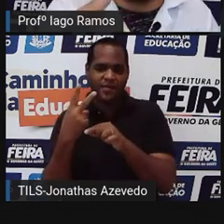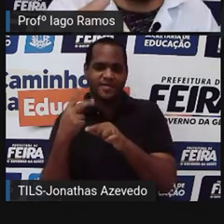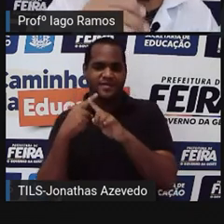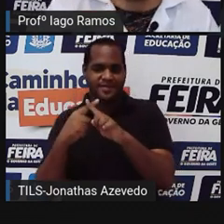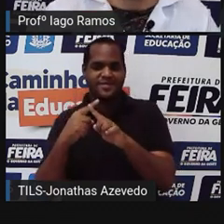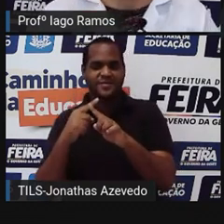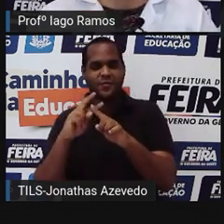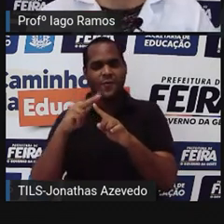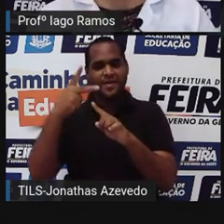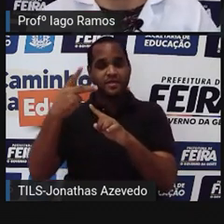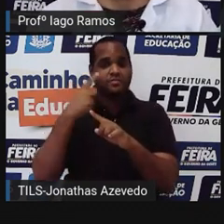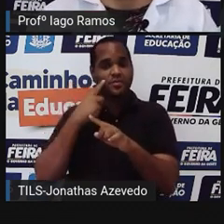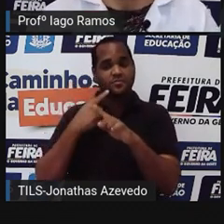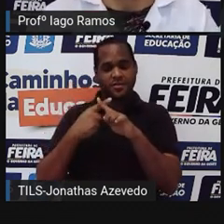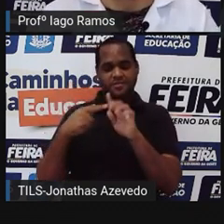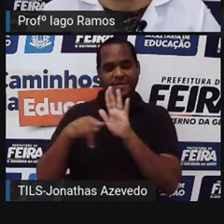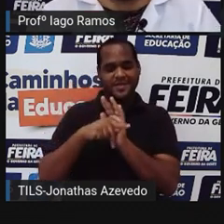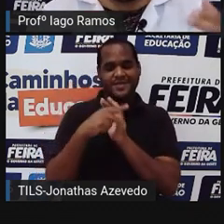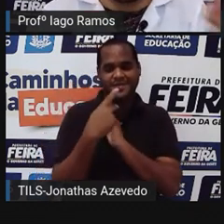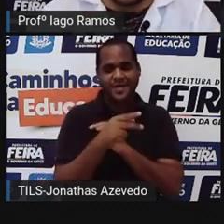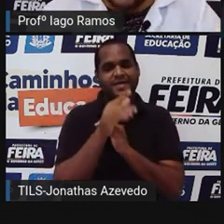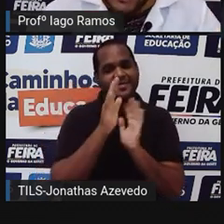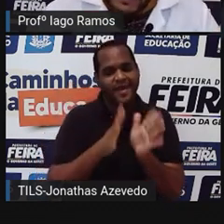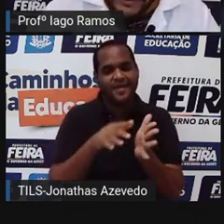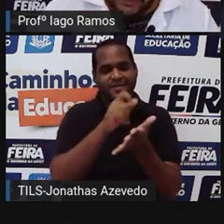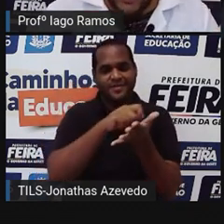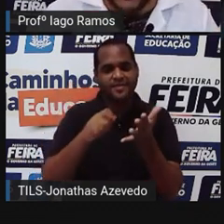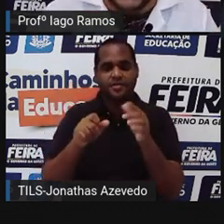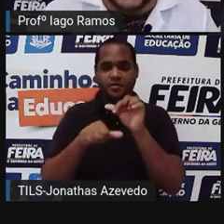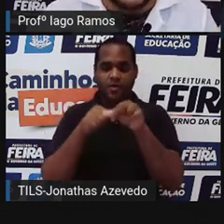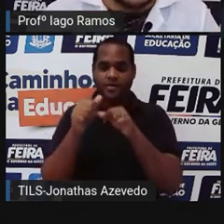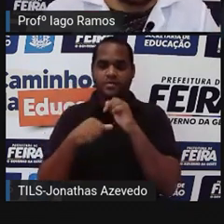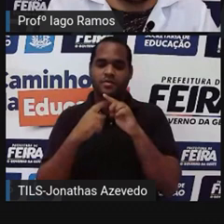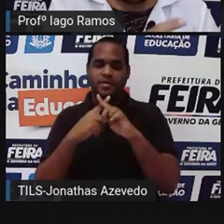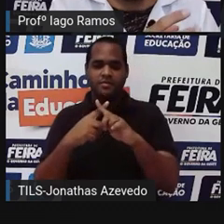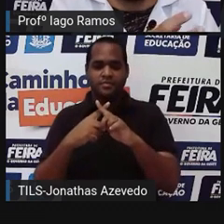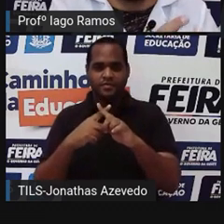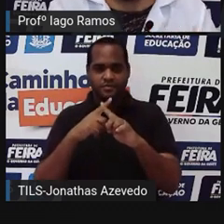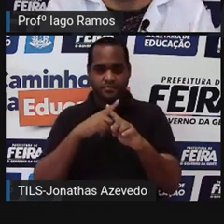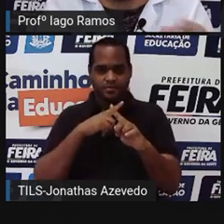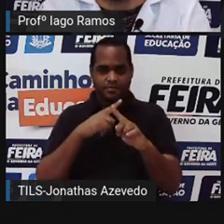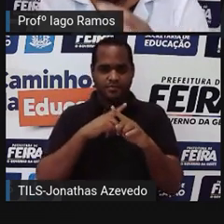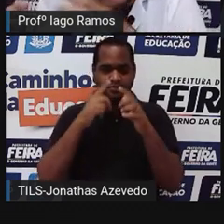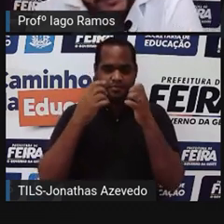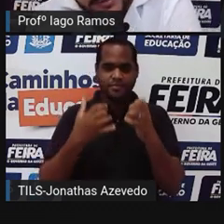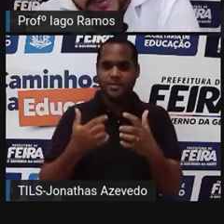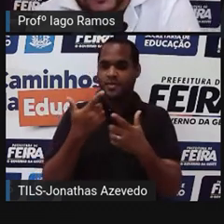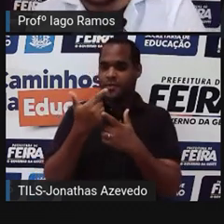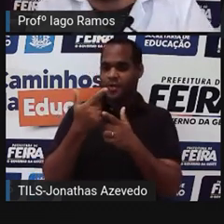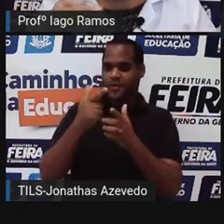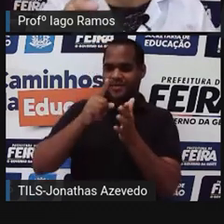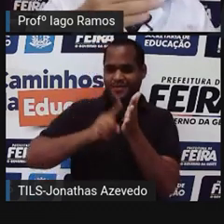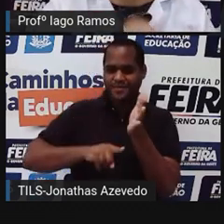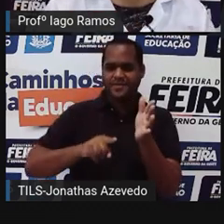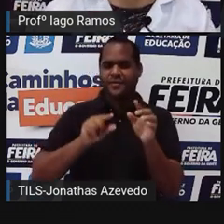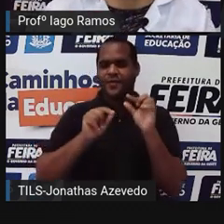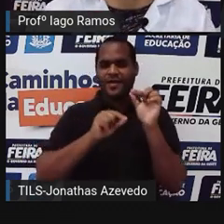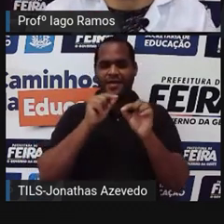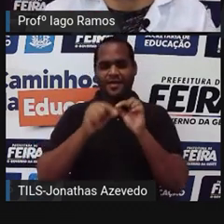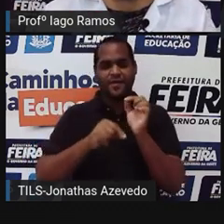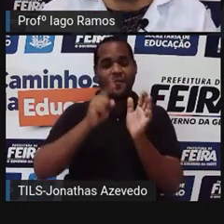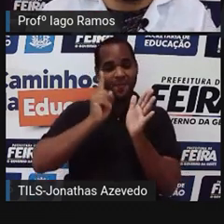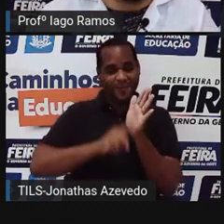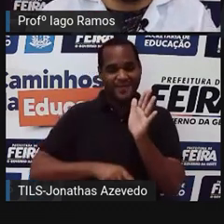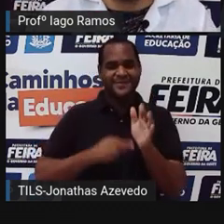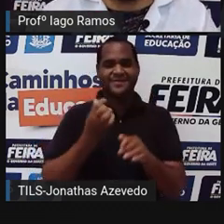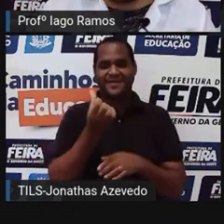O próprio x que eu já escrevi ali. E quem é que eu multiplico por 2x para voltar a ser menos 12x? Vai ser o menos